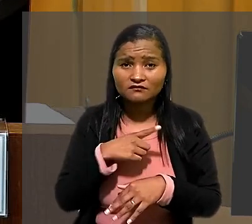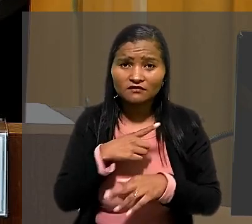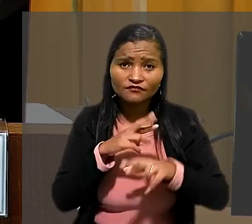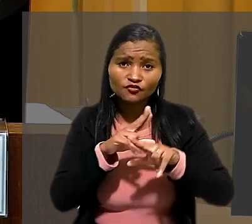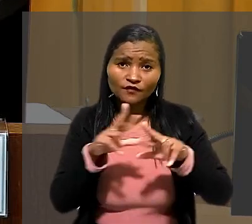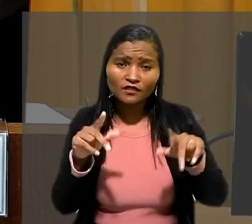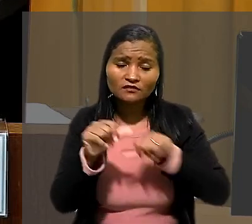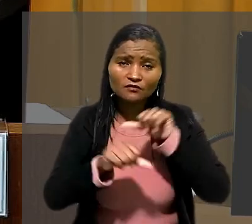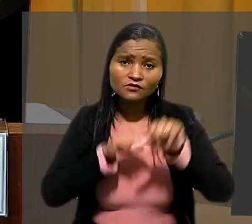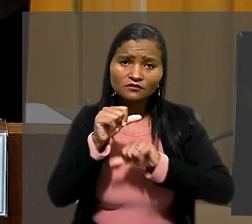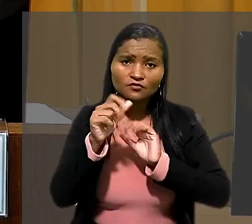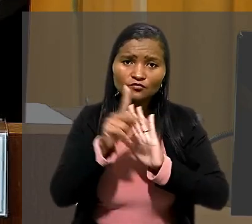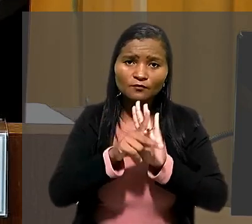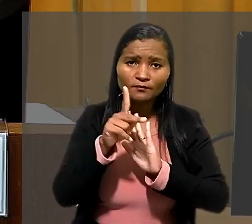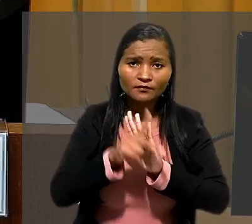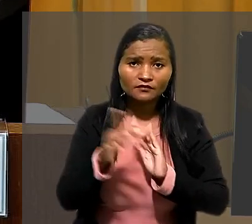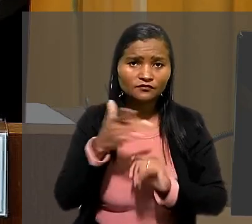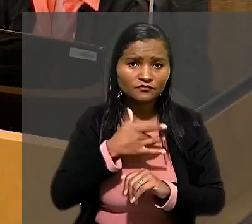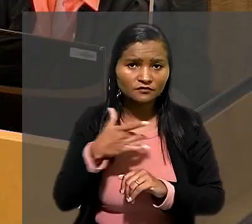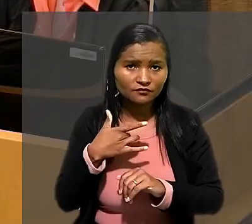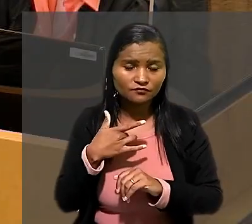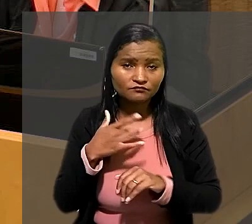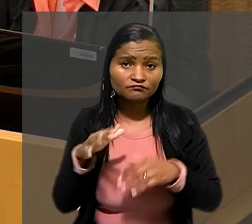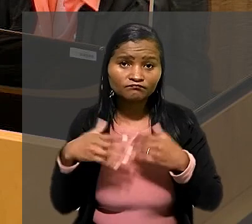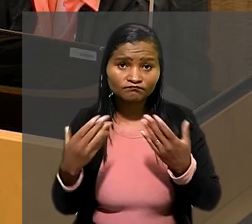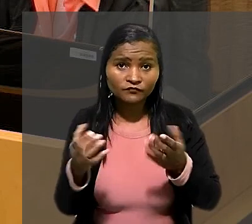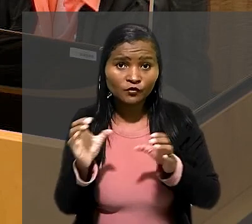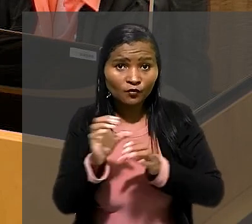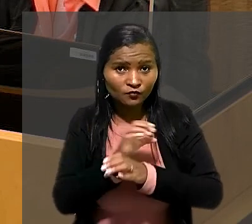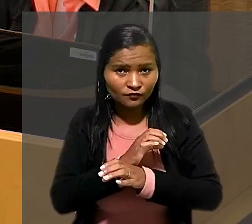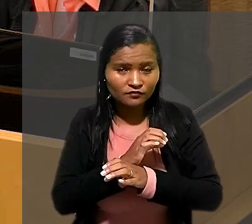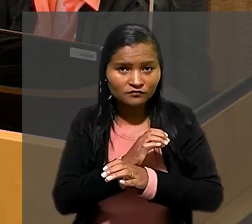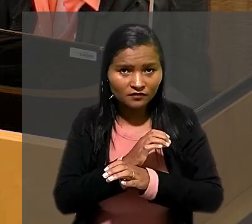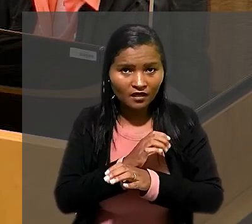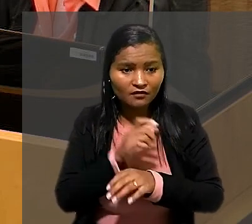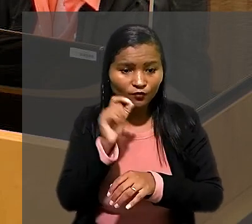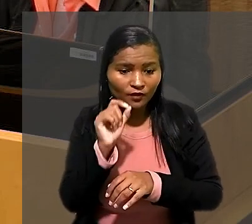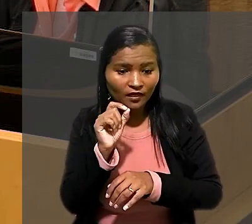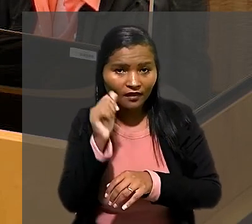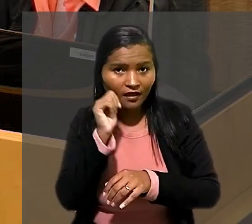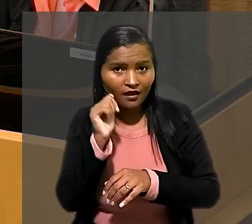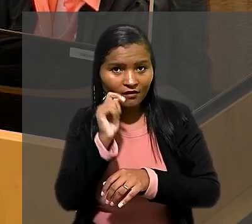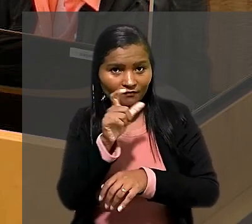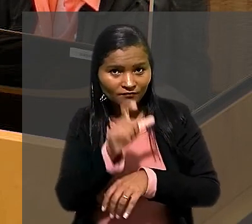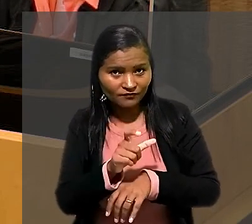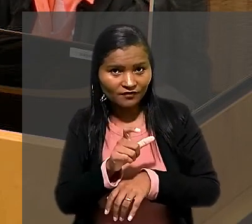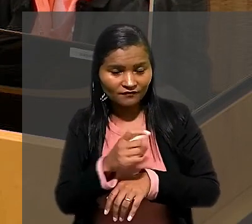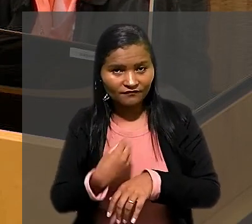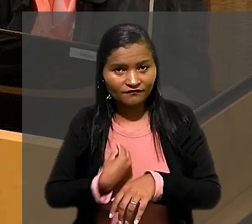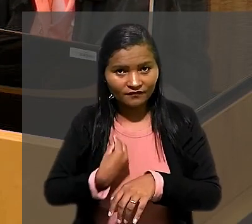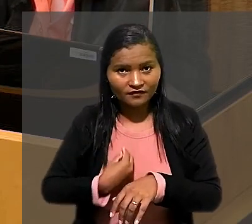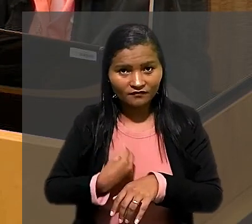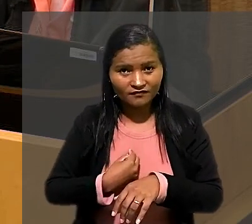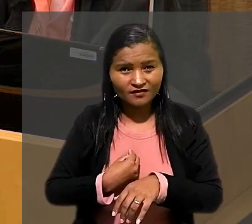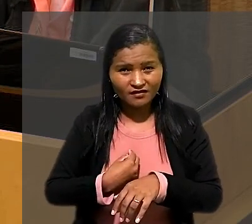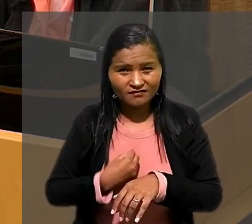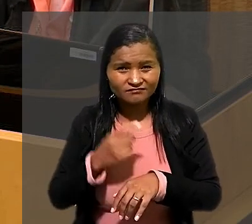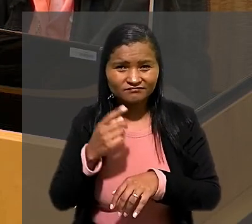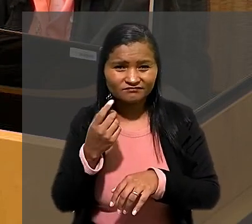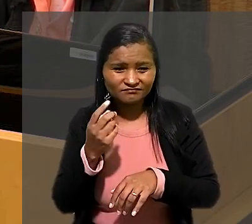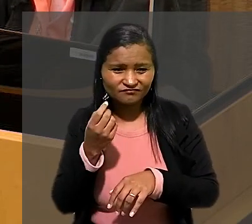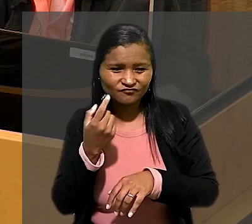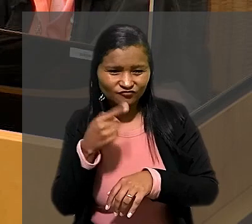ocorreram diversas alterações no plano de saúde. Diante disso, ele concluiu que a situação vivenciada pela atendente atentou